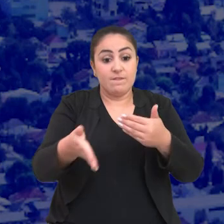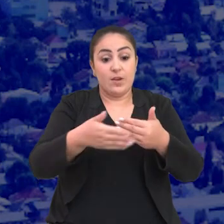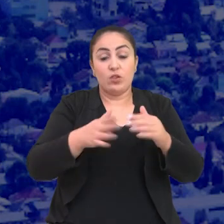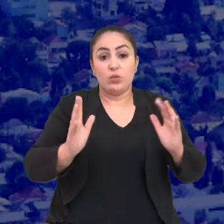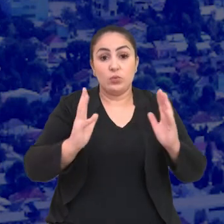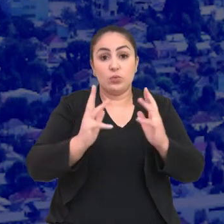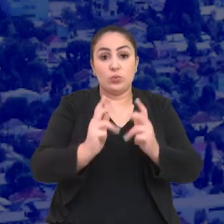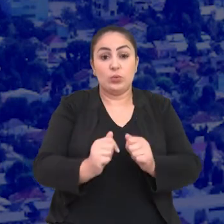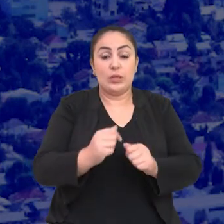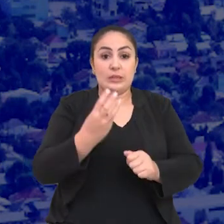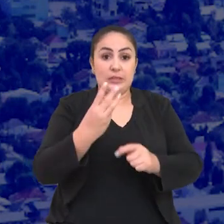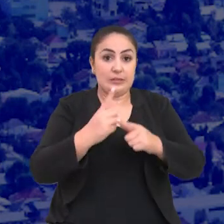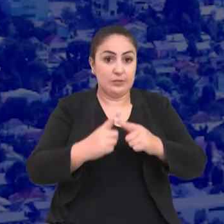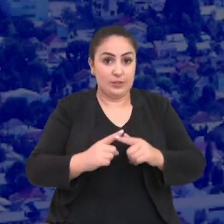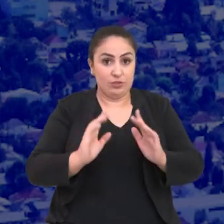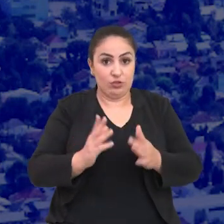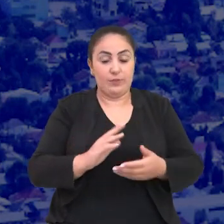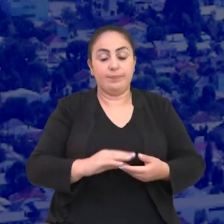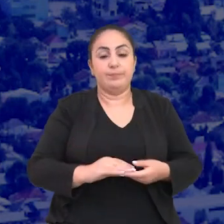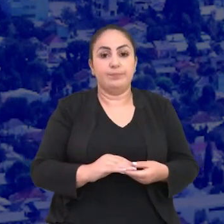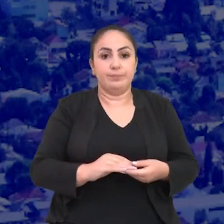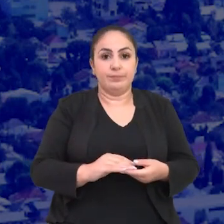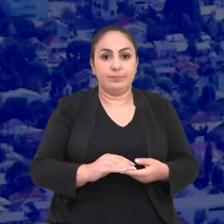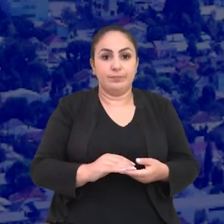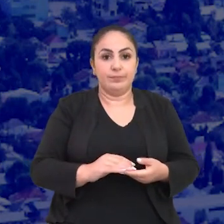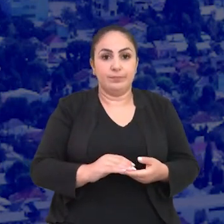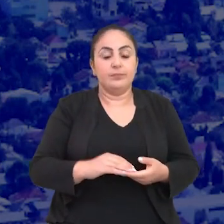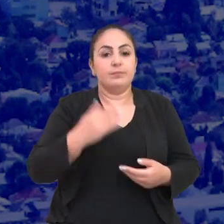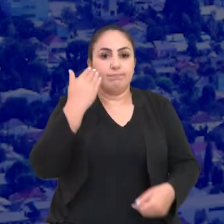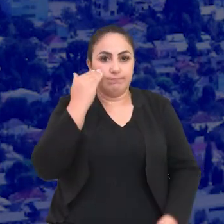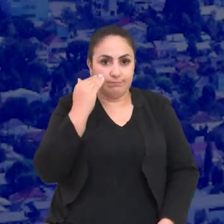instalações esportivas tiveram que fechar as portas pela terceira vez.